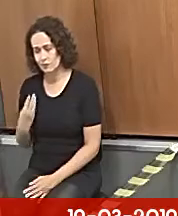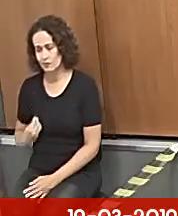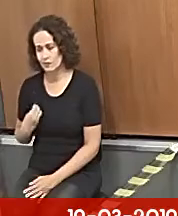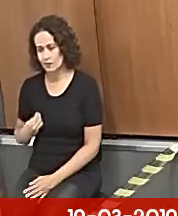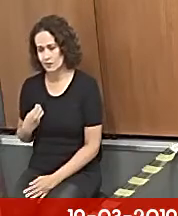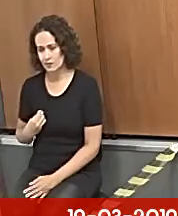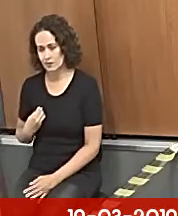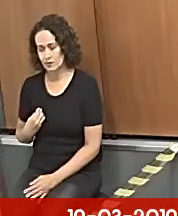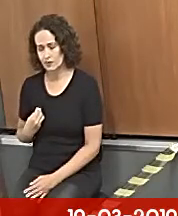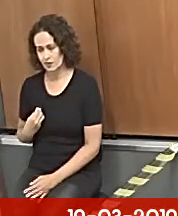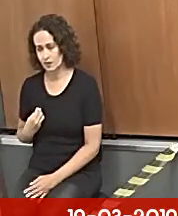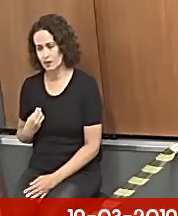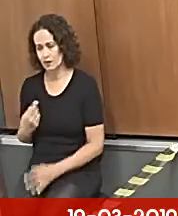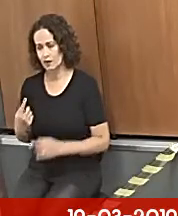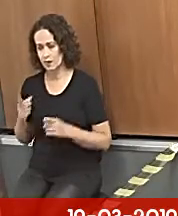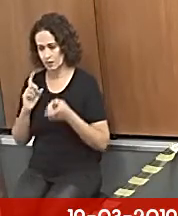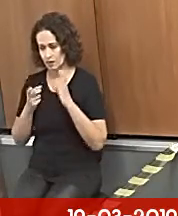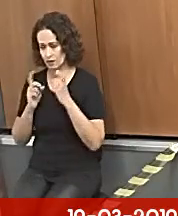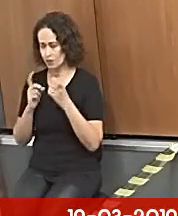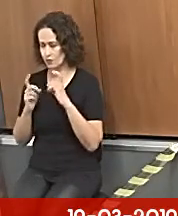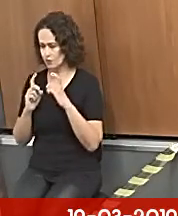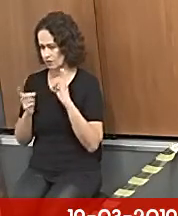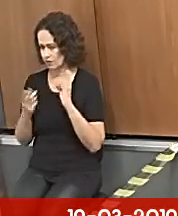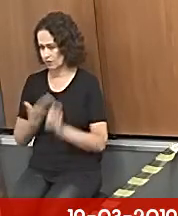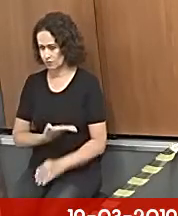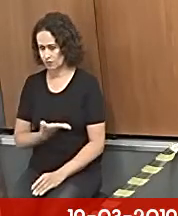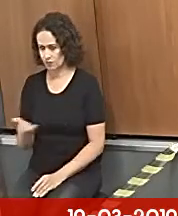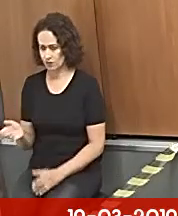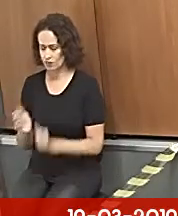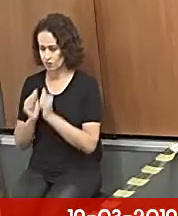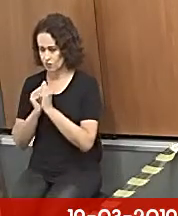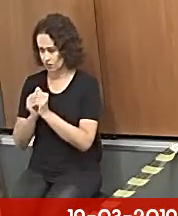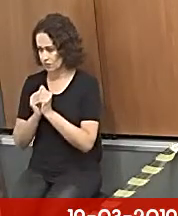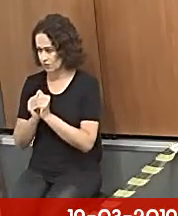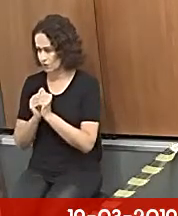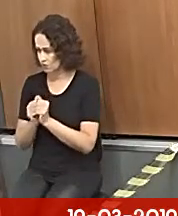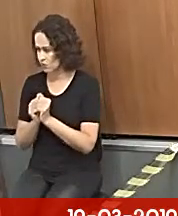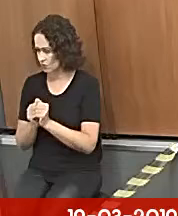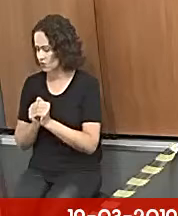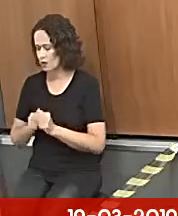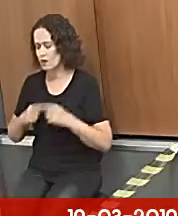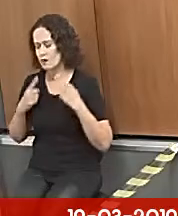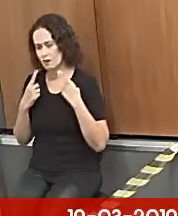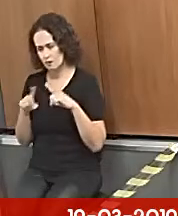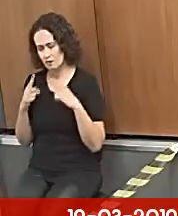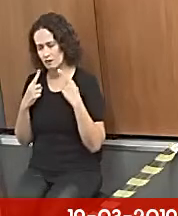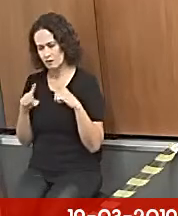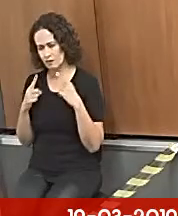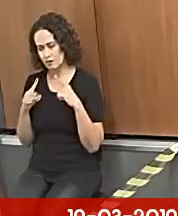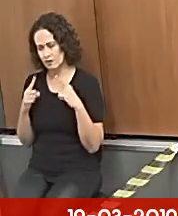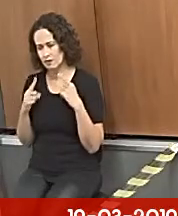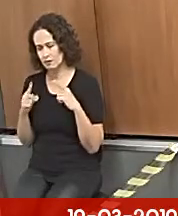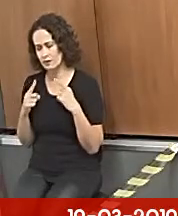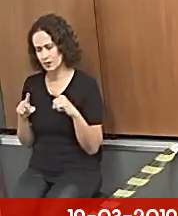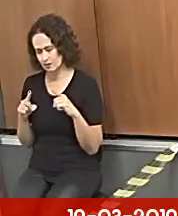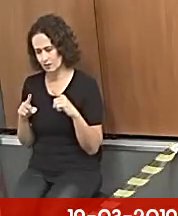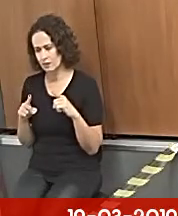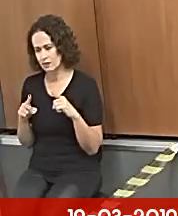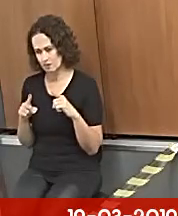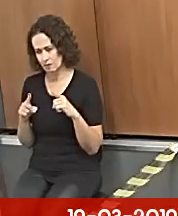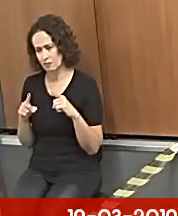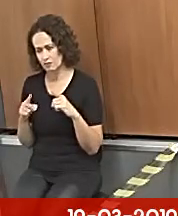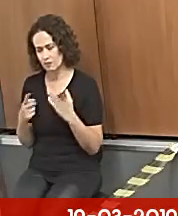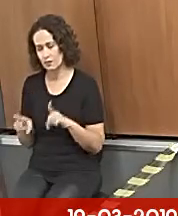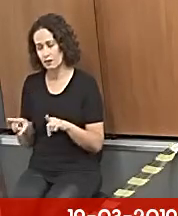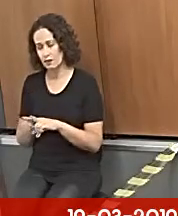aqui na reunião ordinária e de quem está aqui conosco trazer uma reclamação uma ponderação ou até